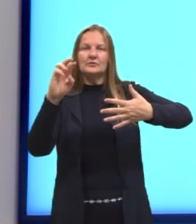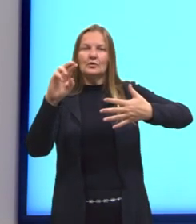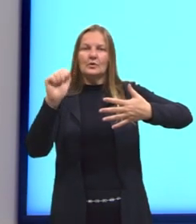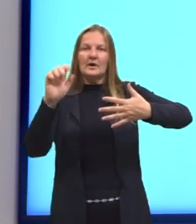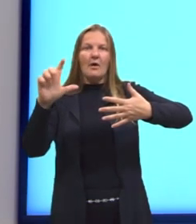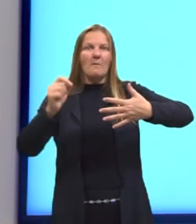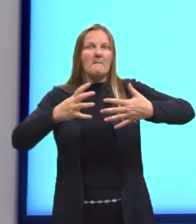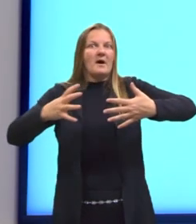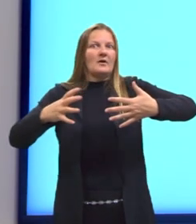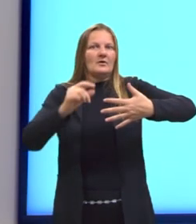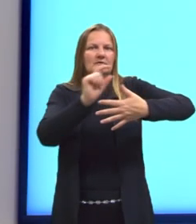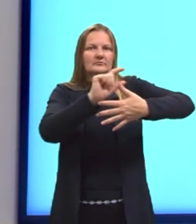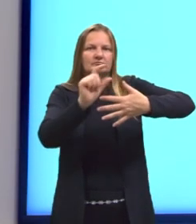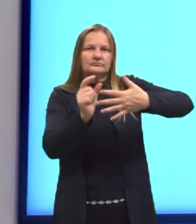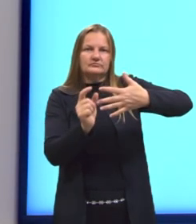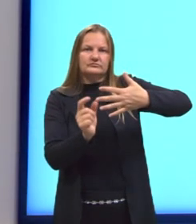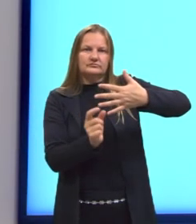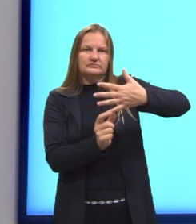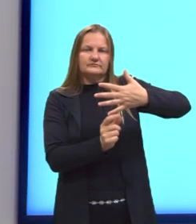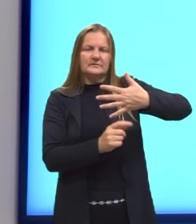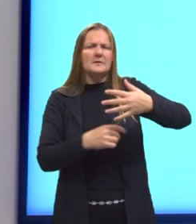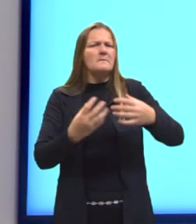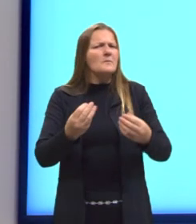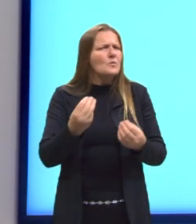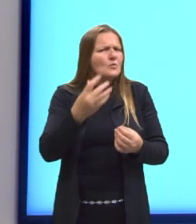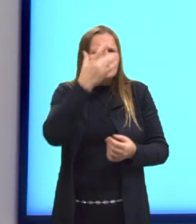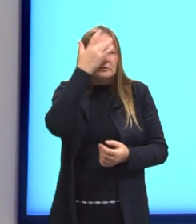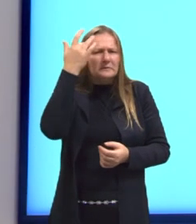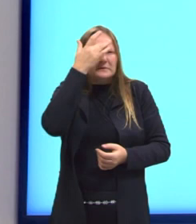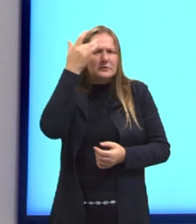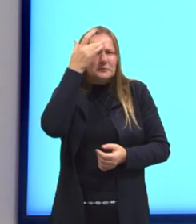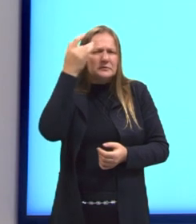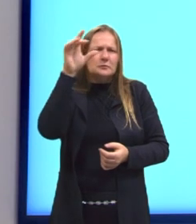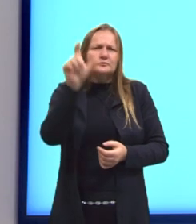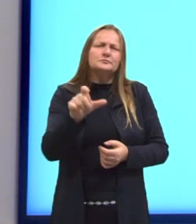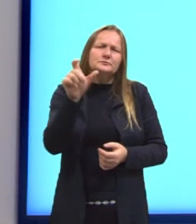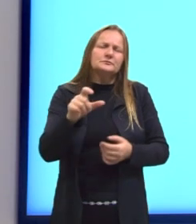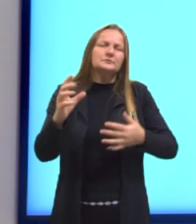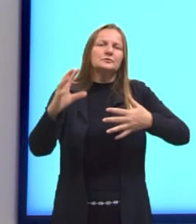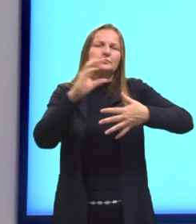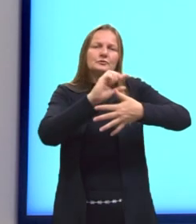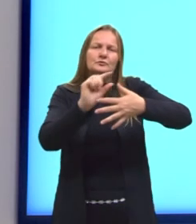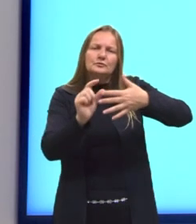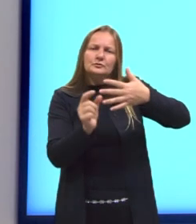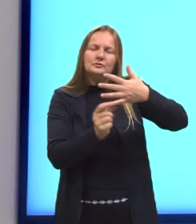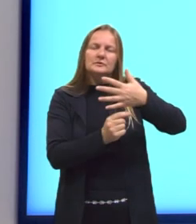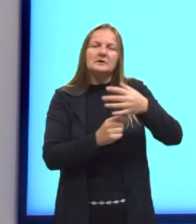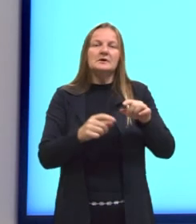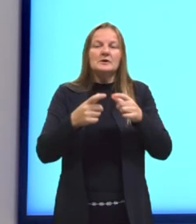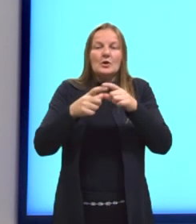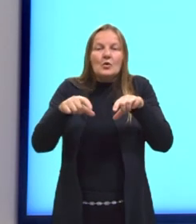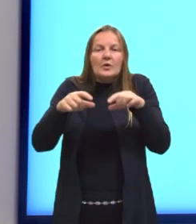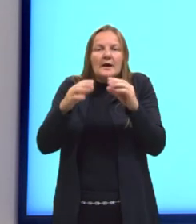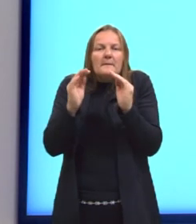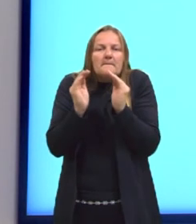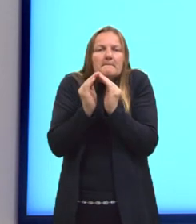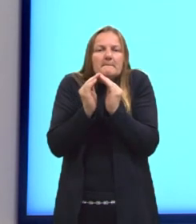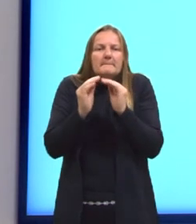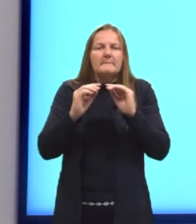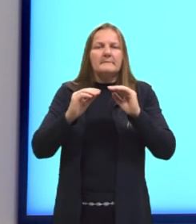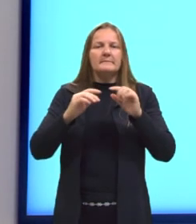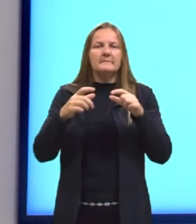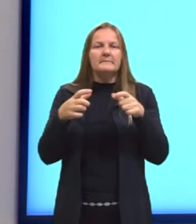muito grande nessa região Nós temos muitas pessoas morando no espaço muito pequeno certo isso é a densidade